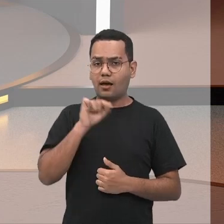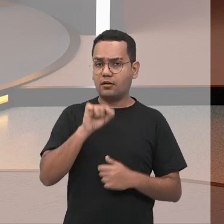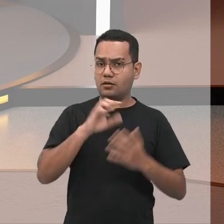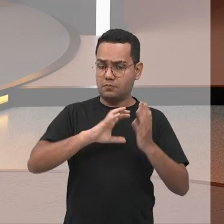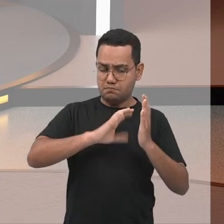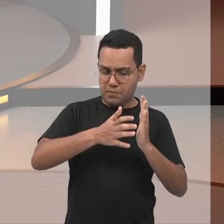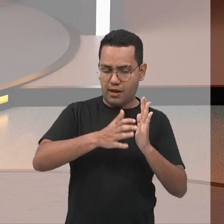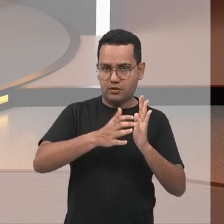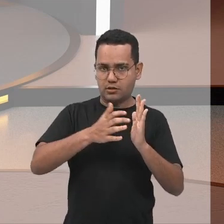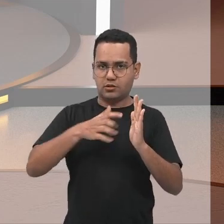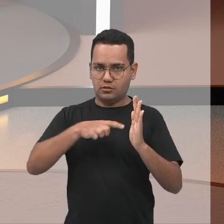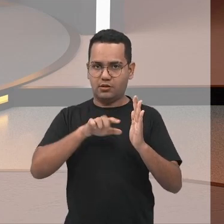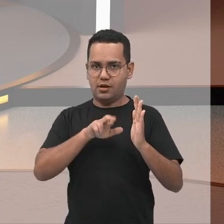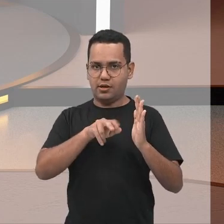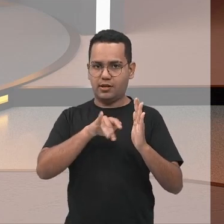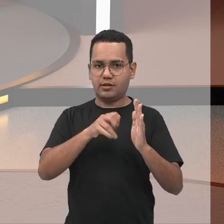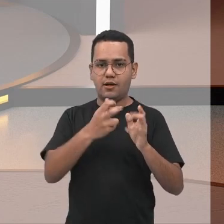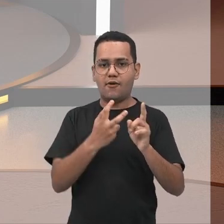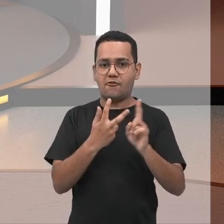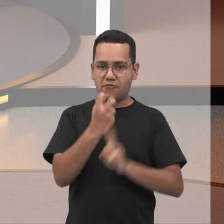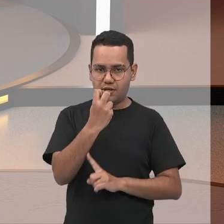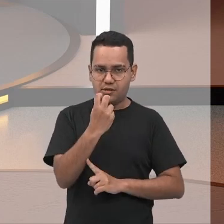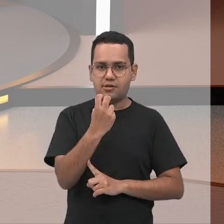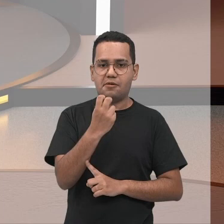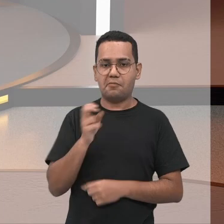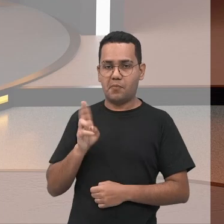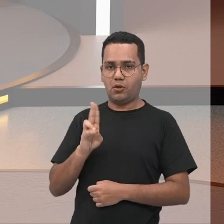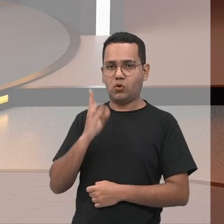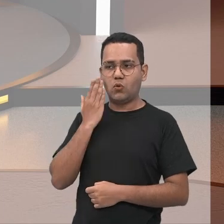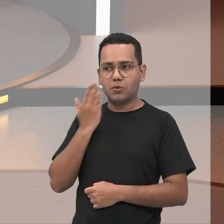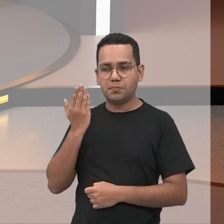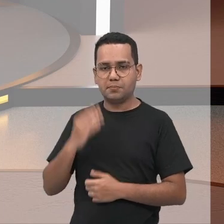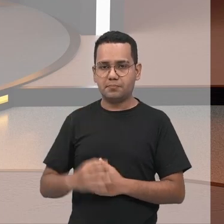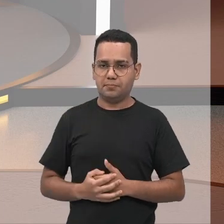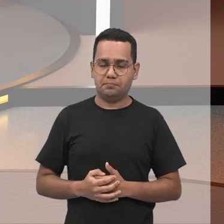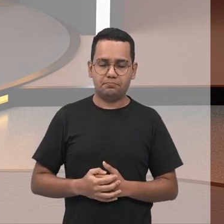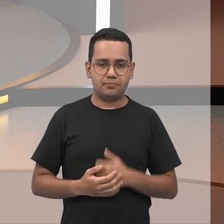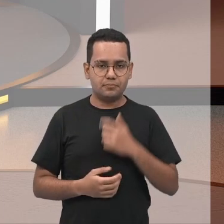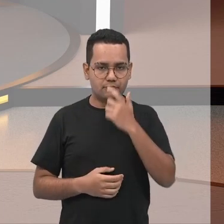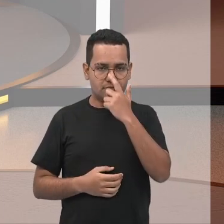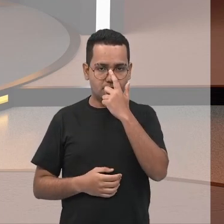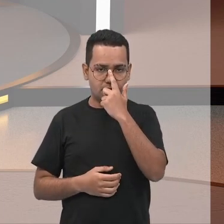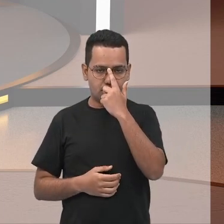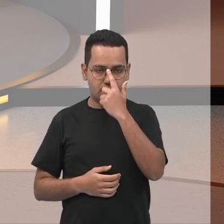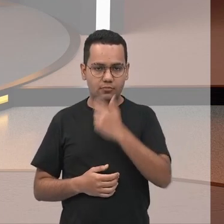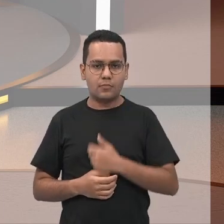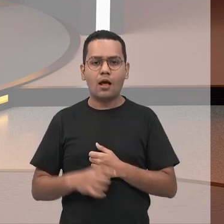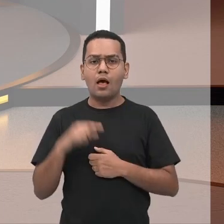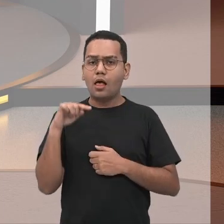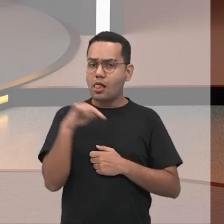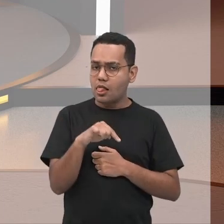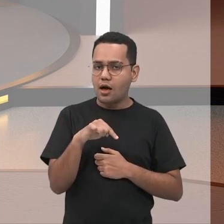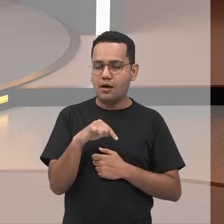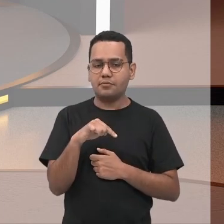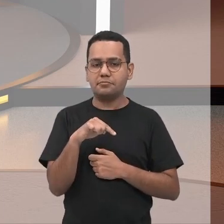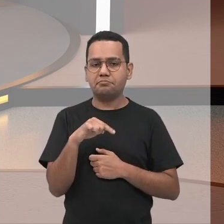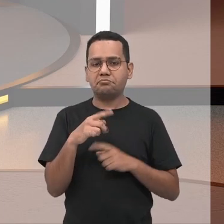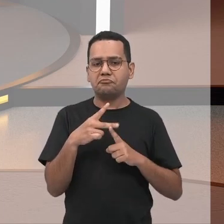vencem as eleições com Araújo e Lima, é isso? A vitória do regressismo